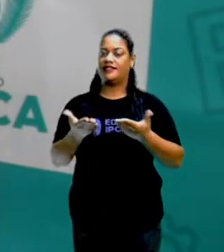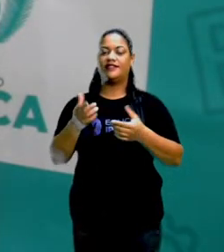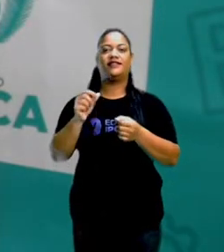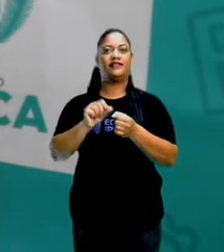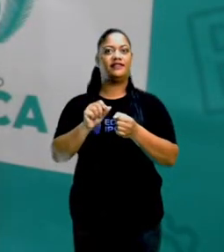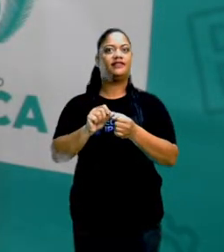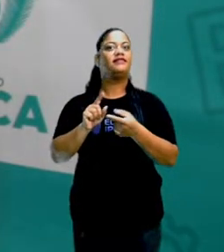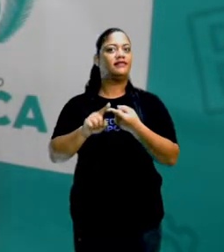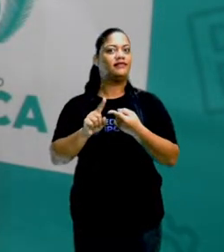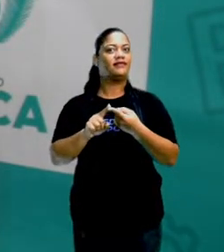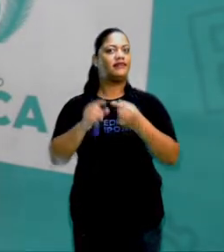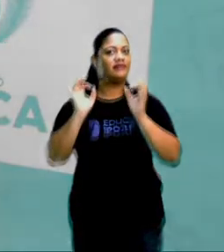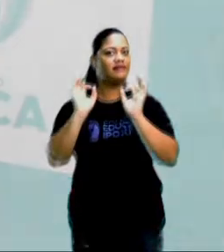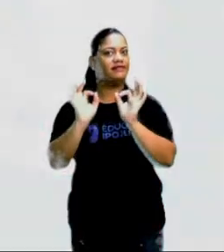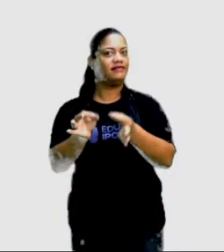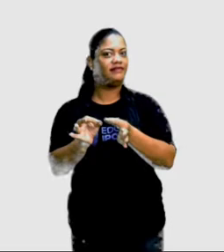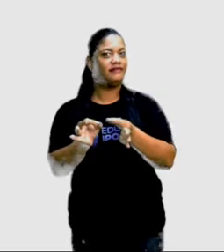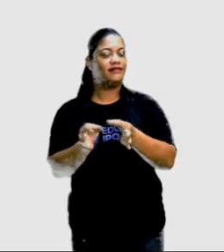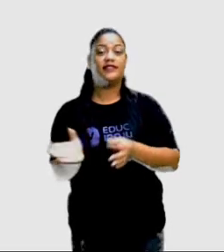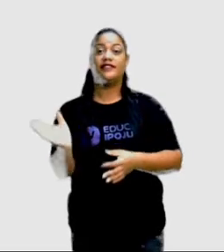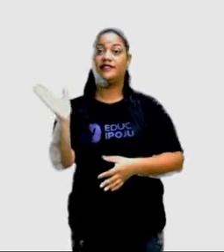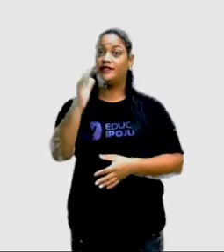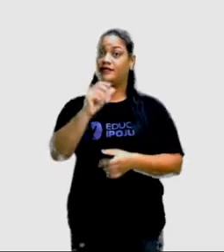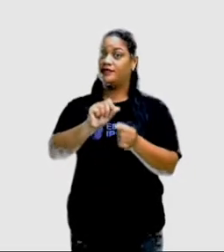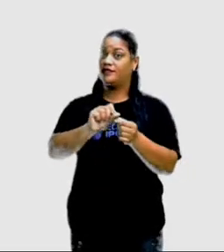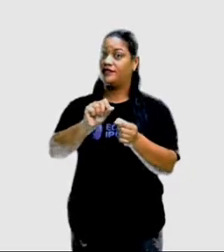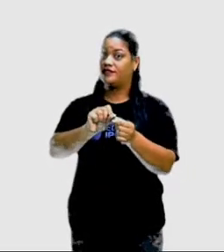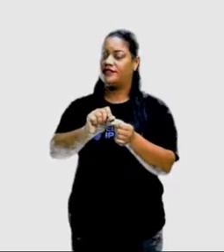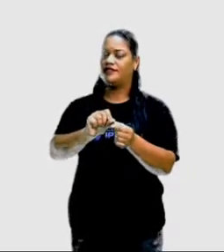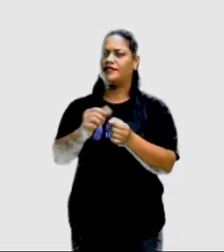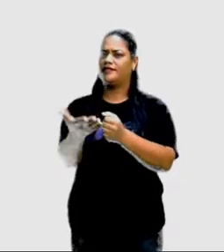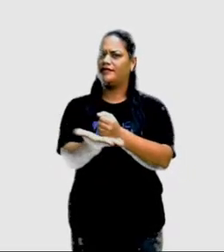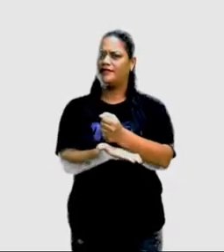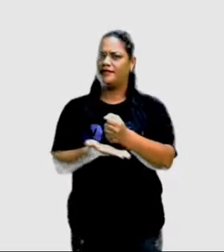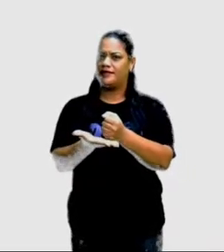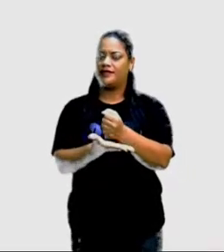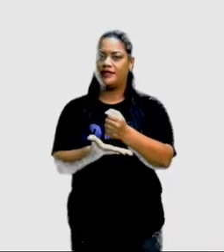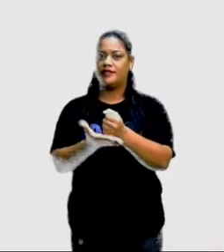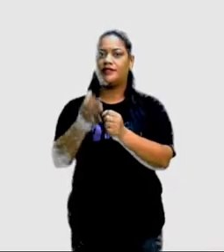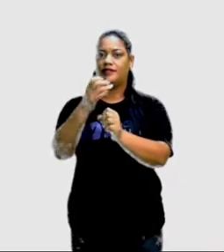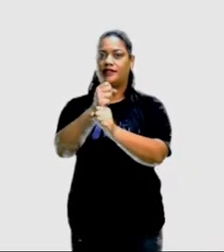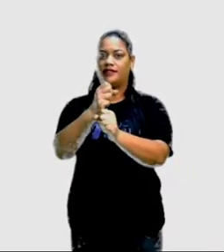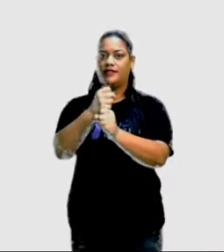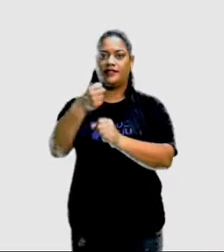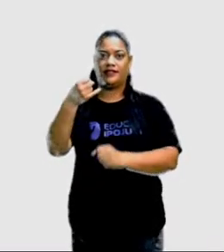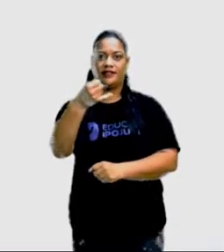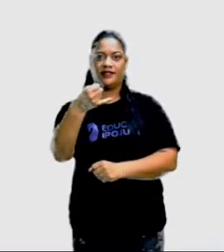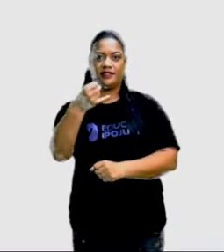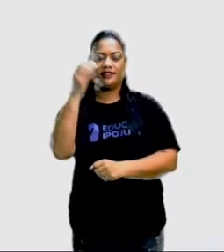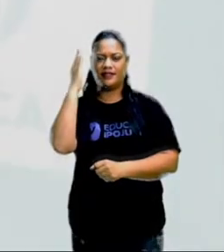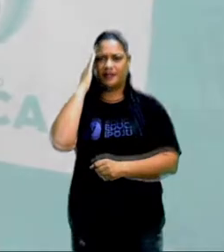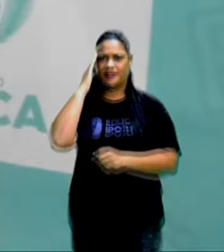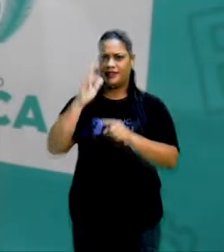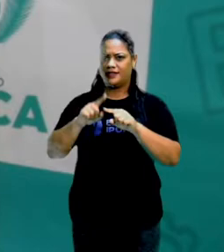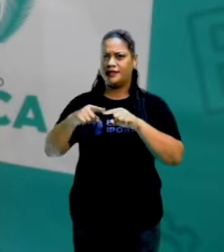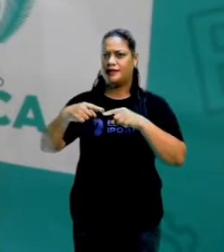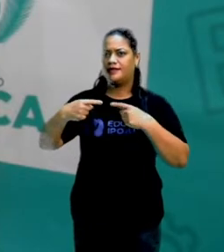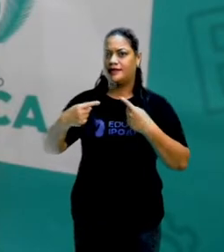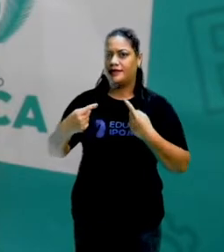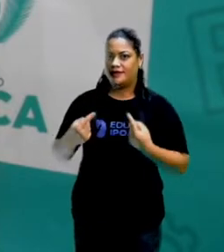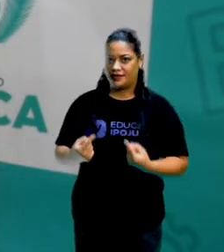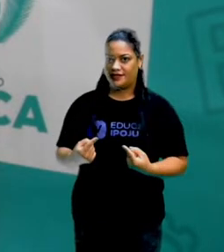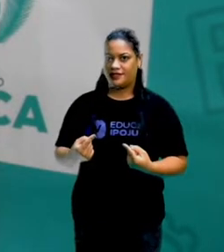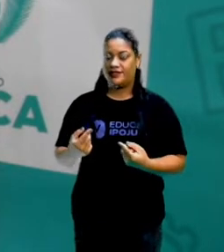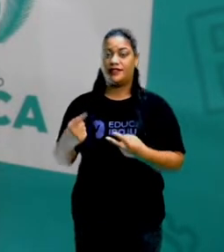participação. Vamos calcular com fatos básicos da adição e subtração. Entender um pouquinho mais